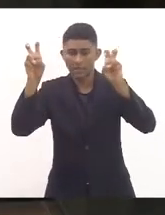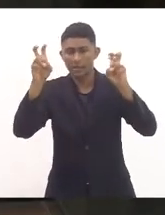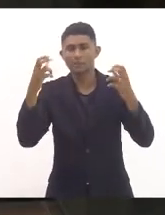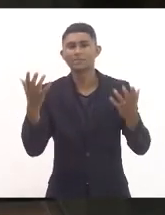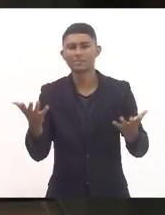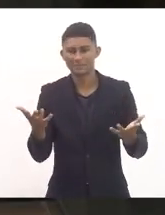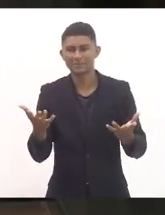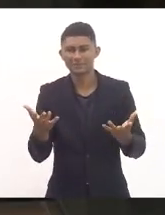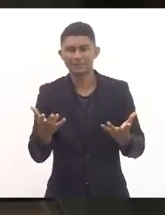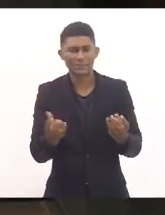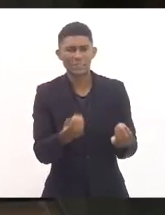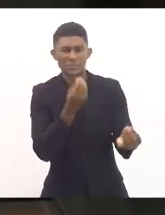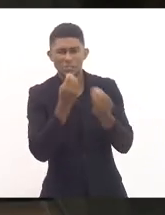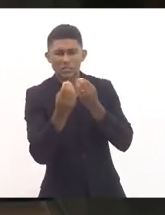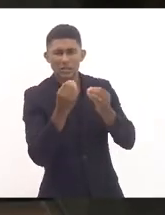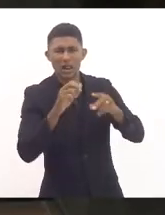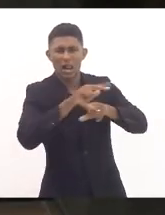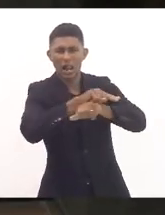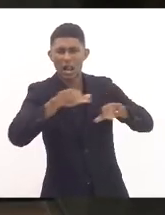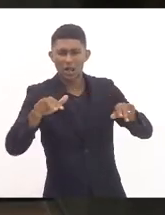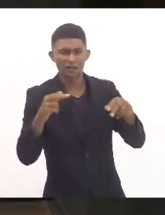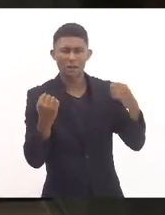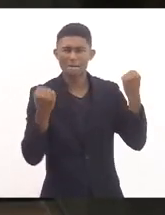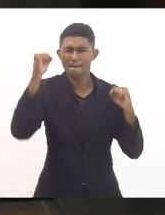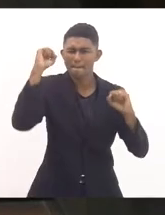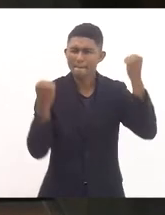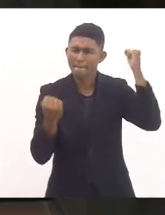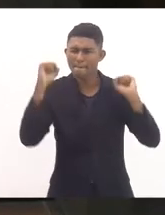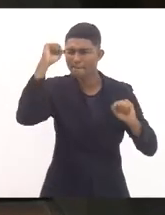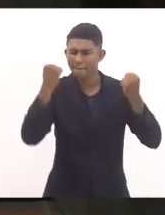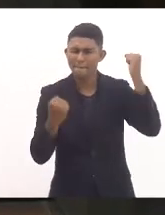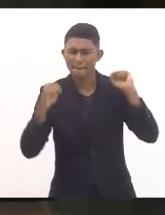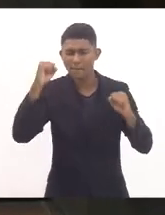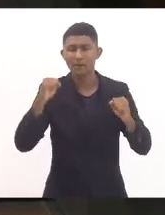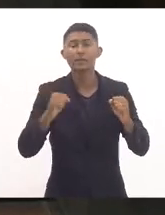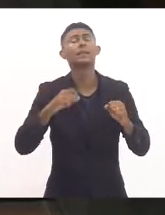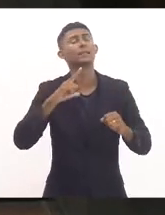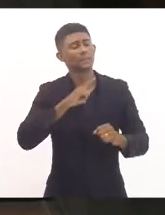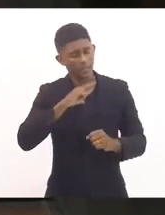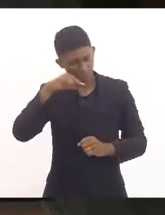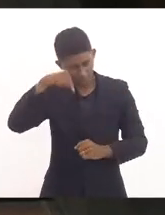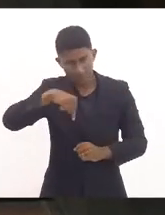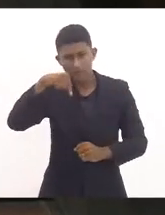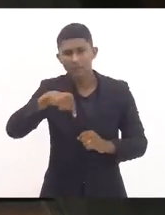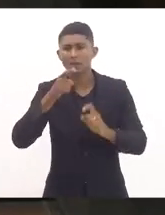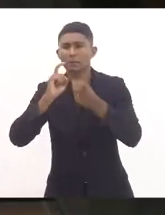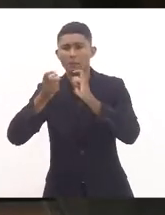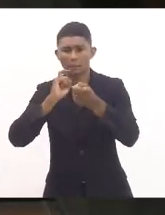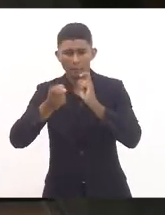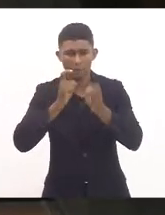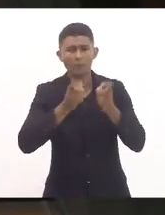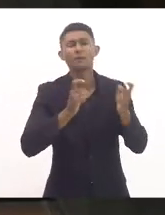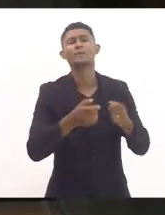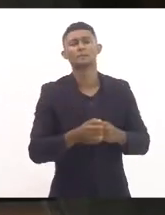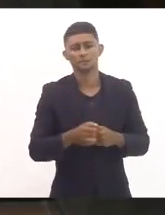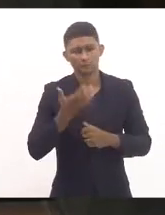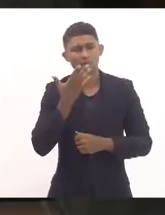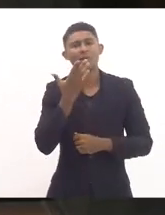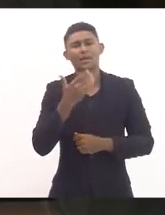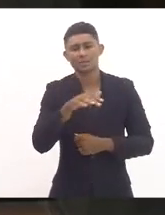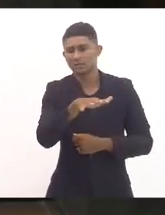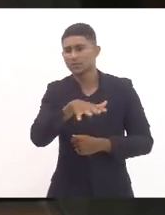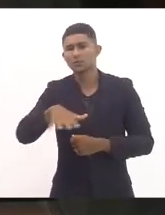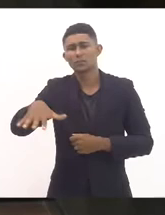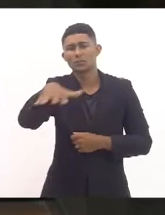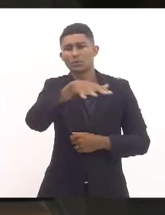produtos processados, semiprocessados, em debate, e o grande mal que fazia para as nossas